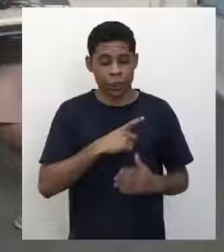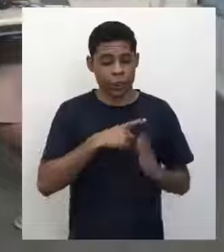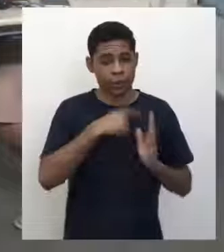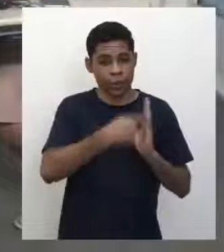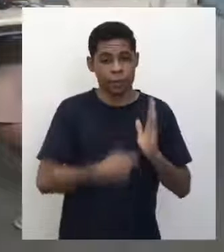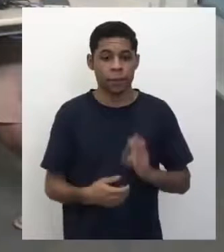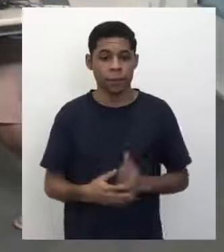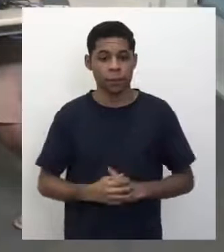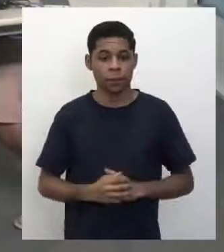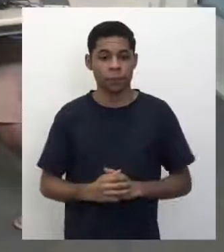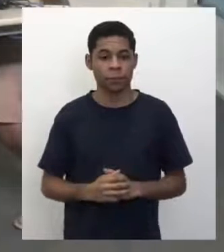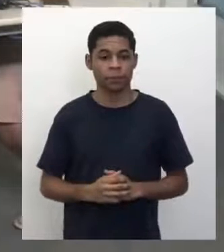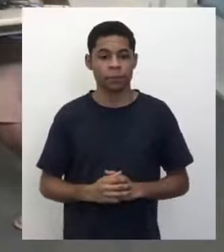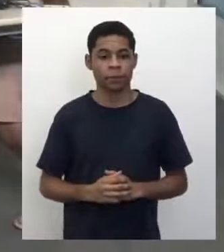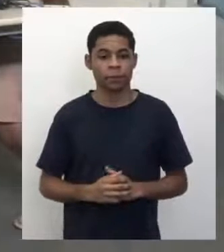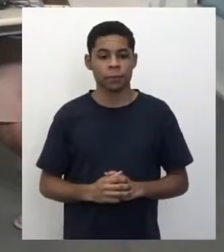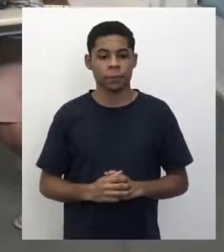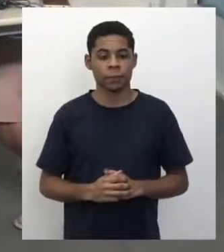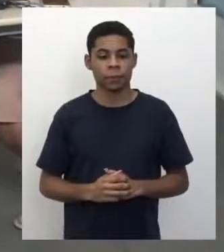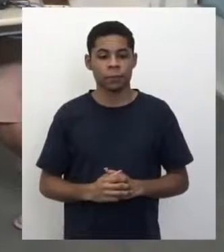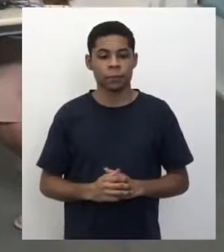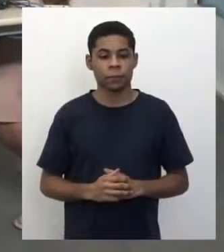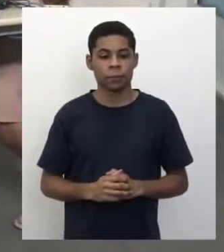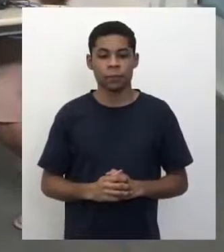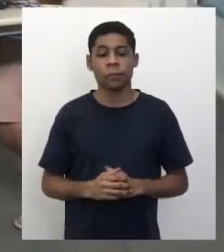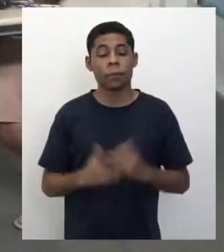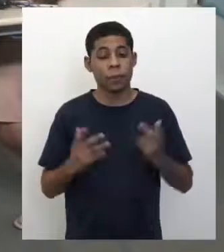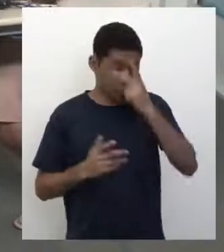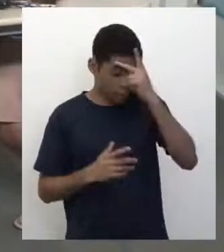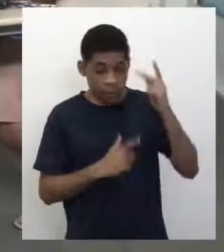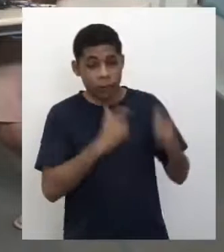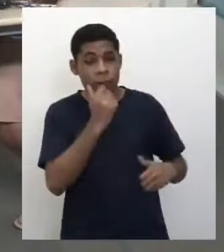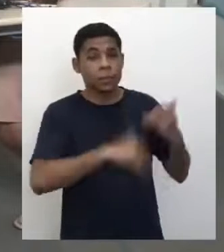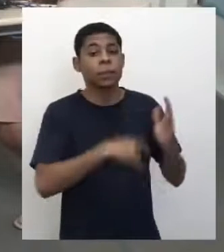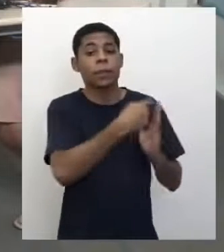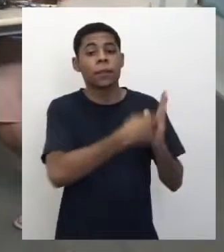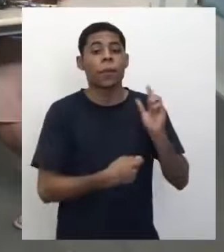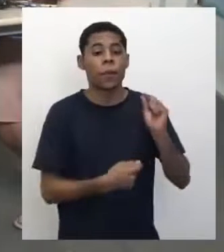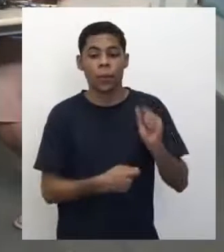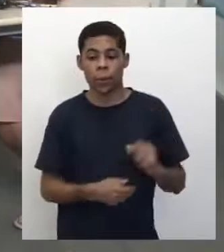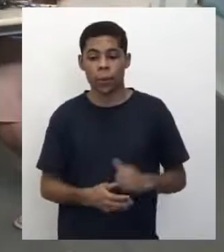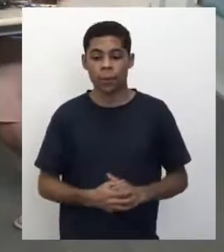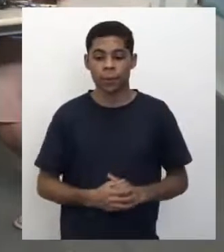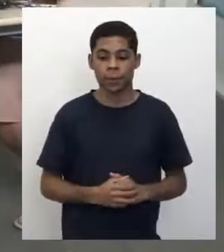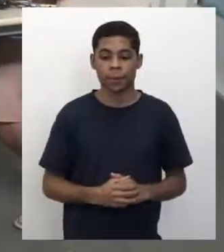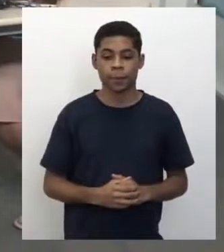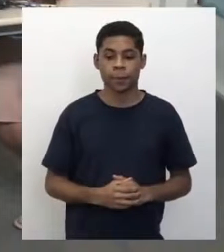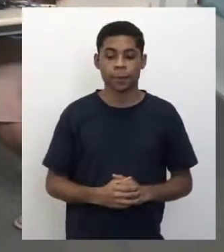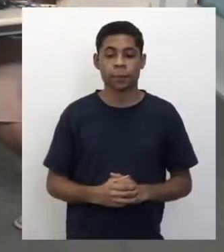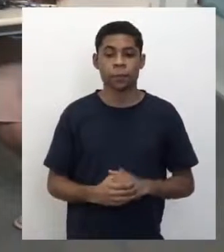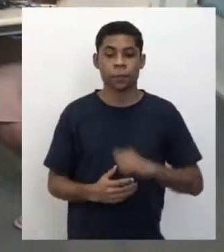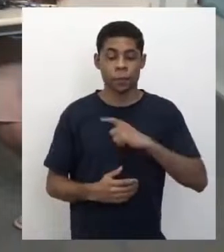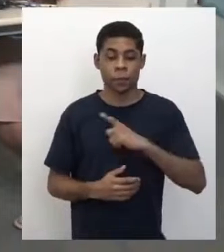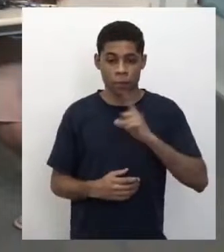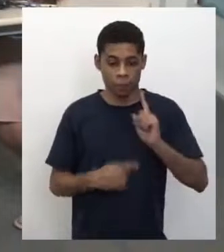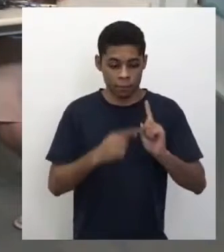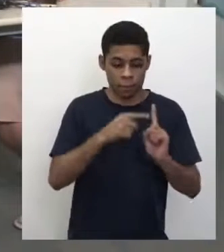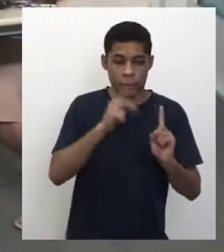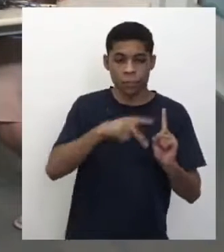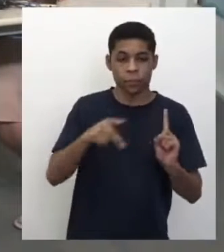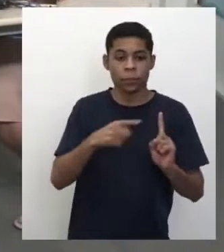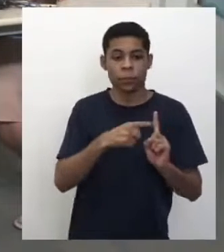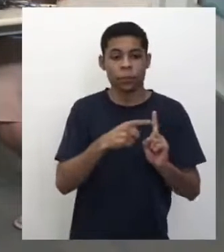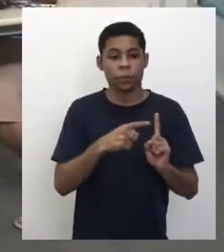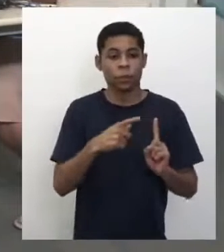aí. Como tá aí? O que a galera está escrevendo? Então, os professores